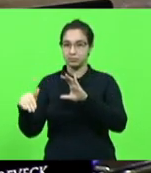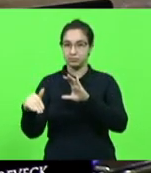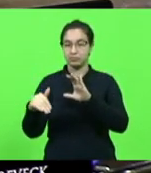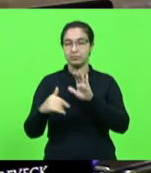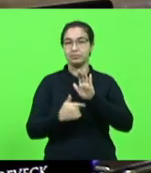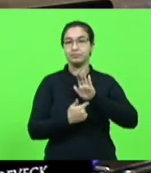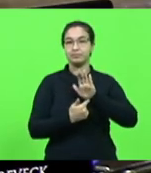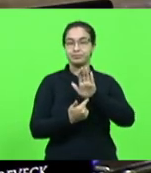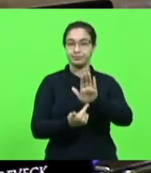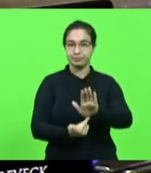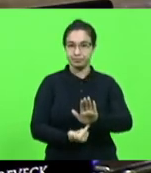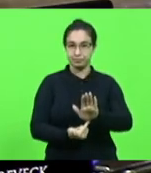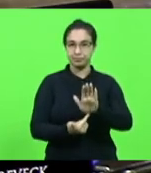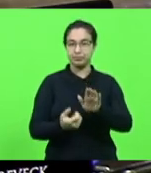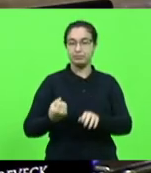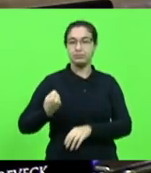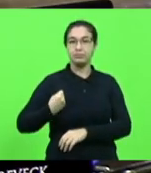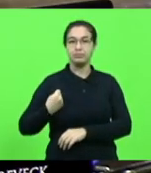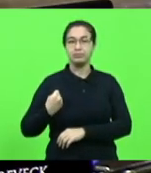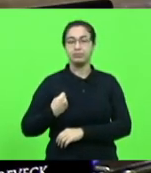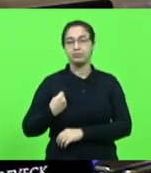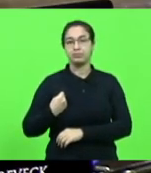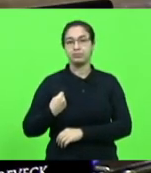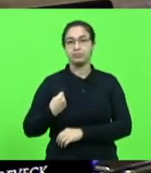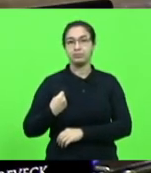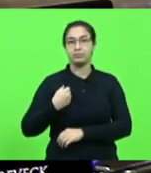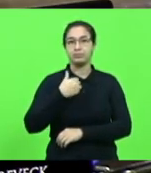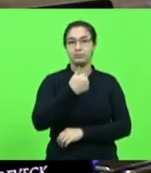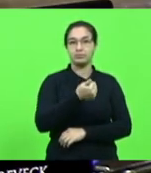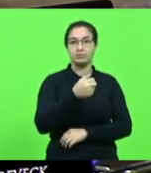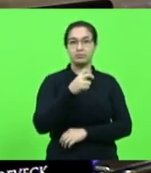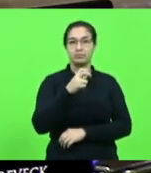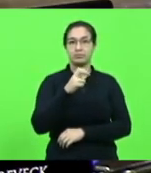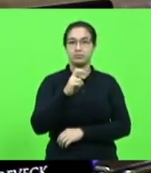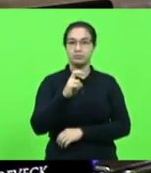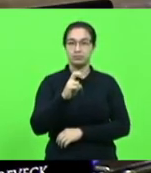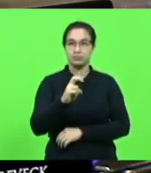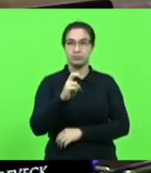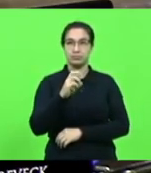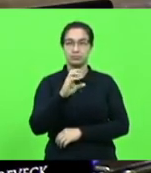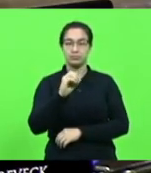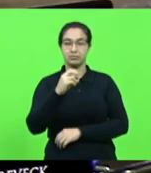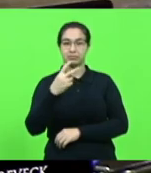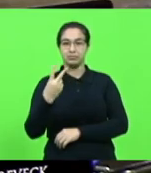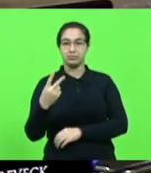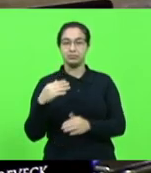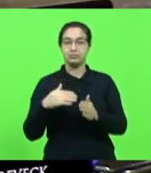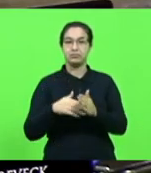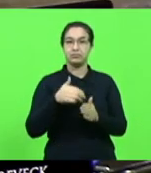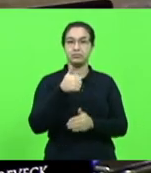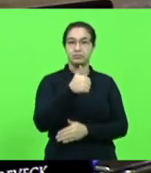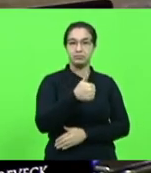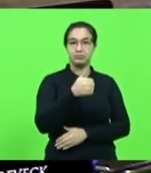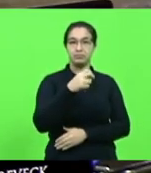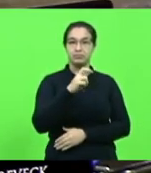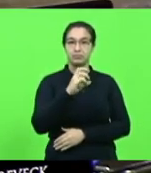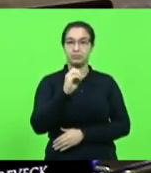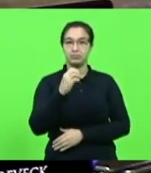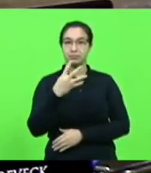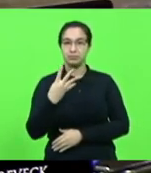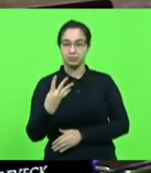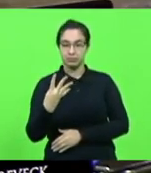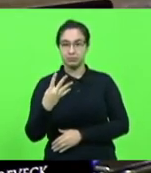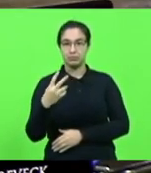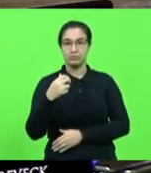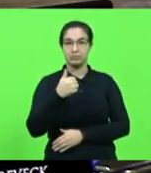destinatários as indicações números 1502 a 1504 e 1506